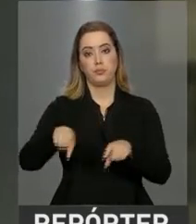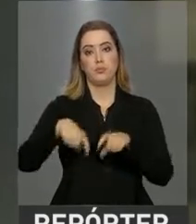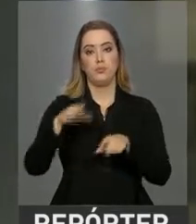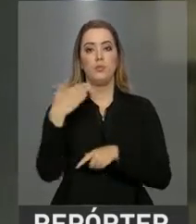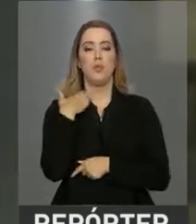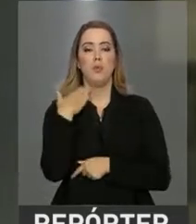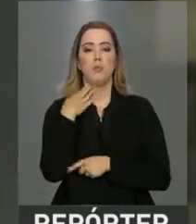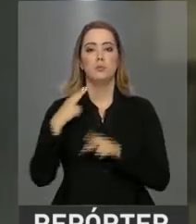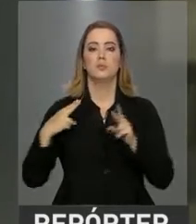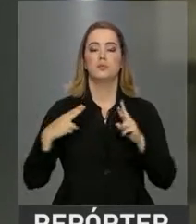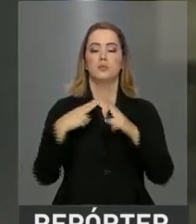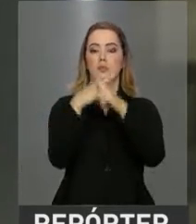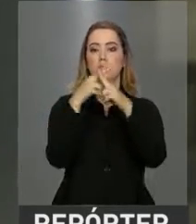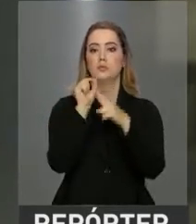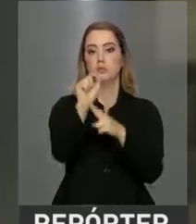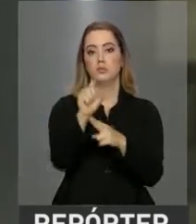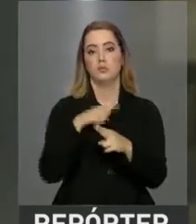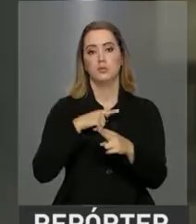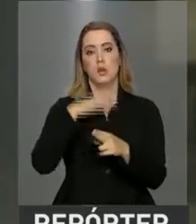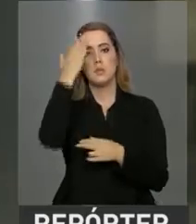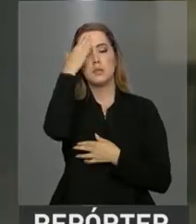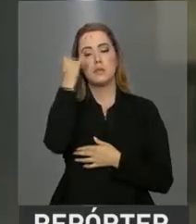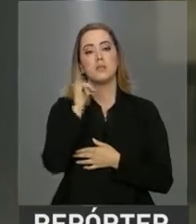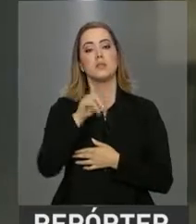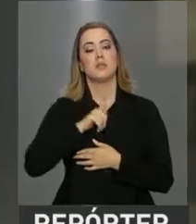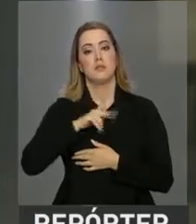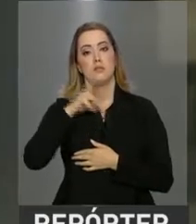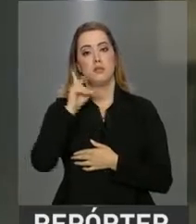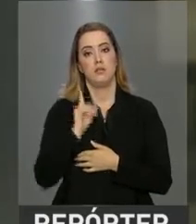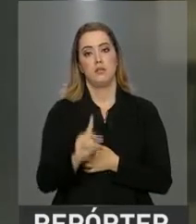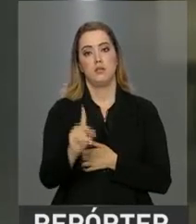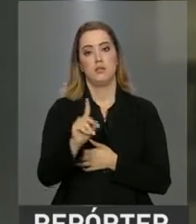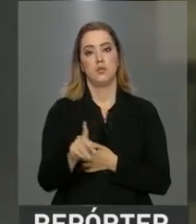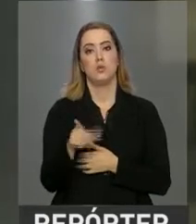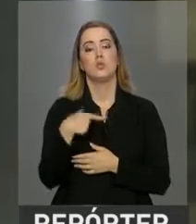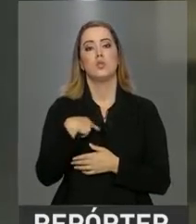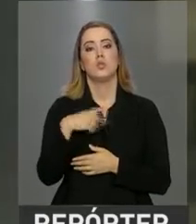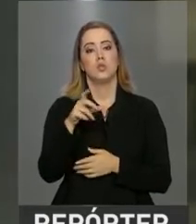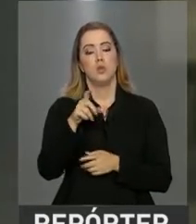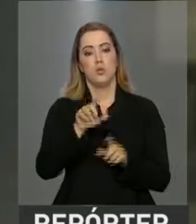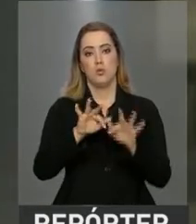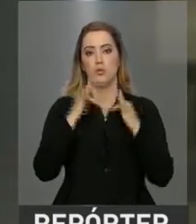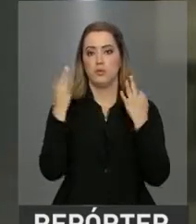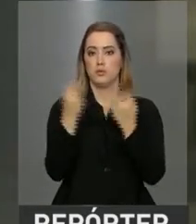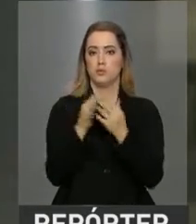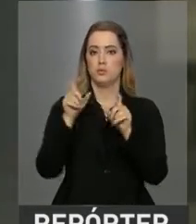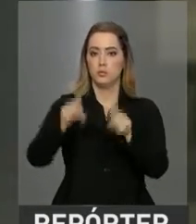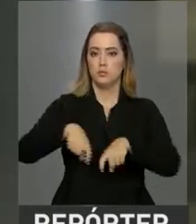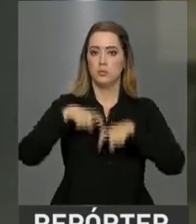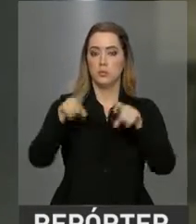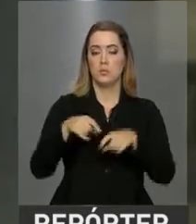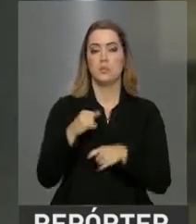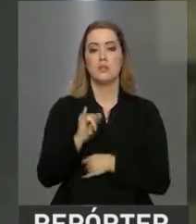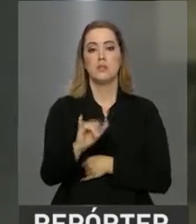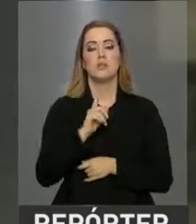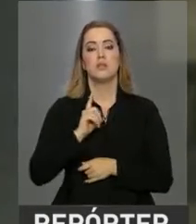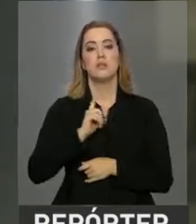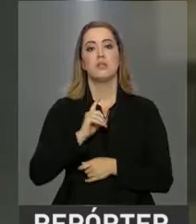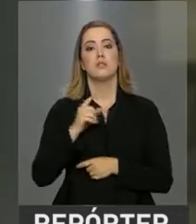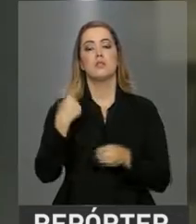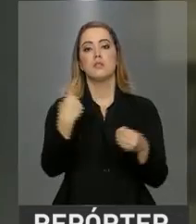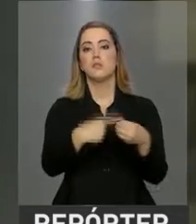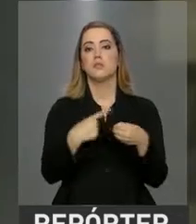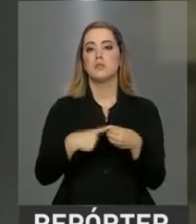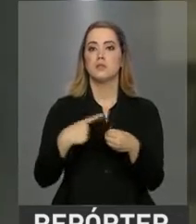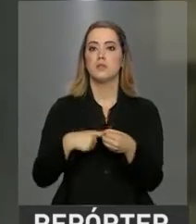econômica federal para saber se têm direito ao benefício o agricultor familiar deve verificar se o cio município dele